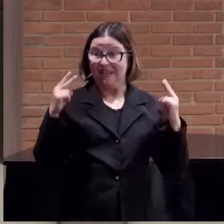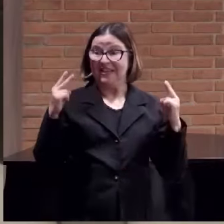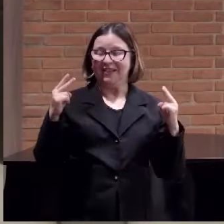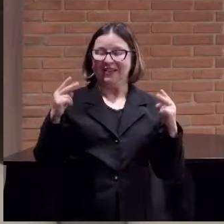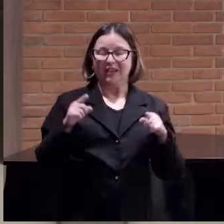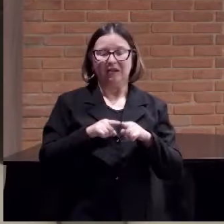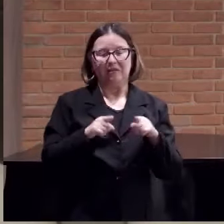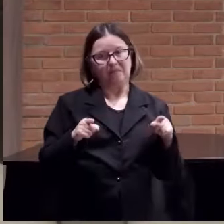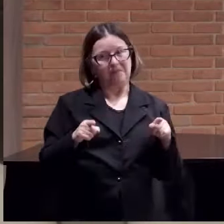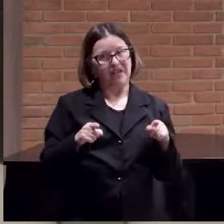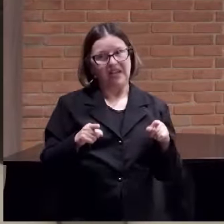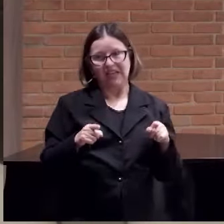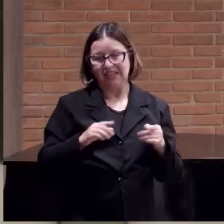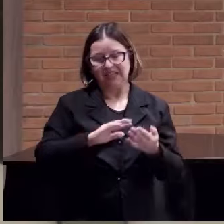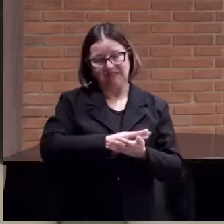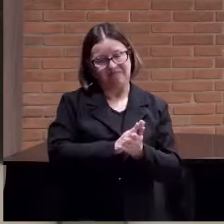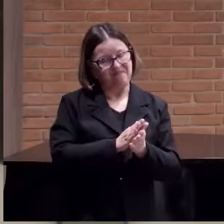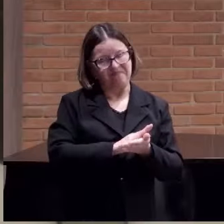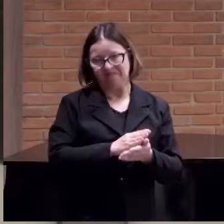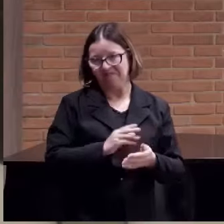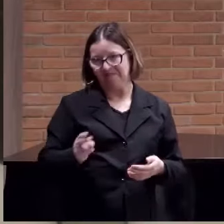Uma derrota eterna.